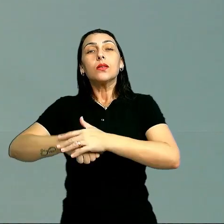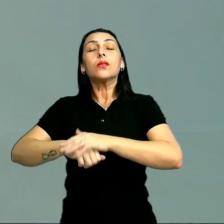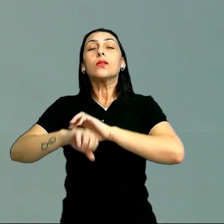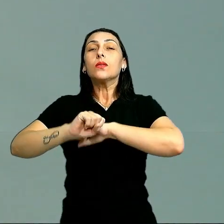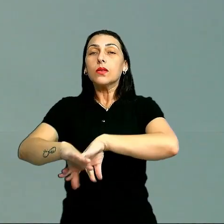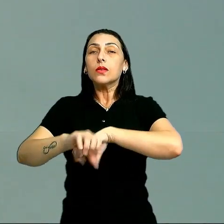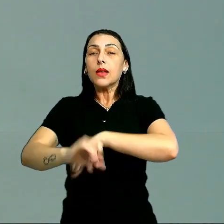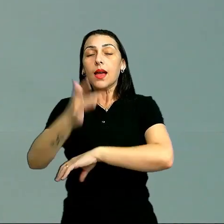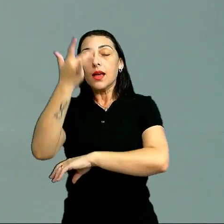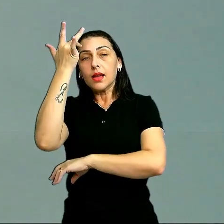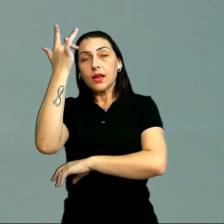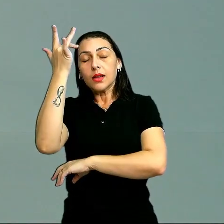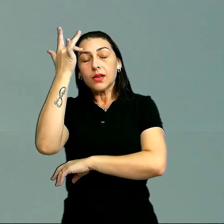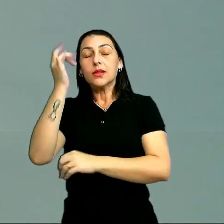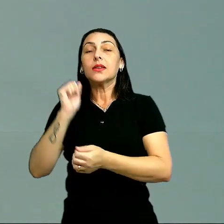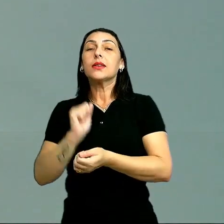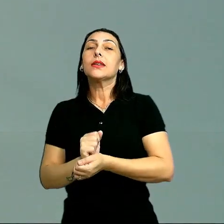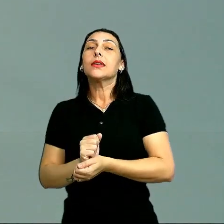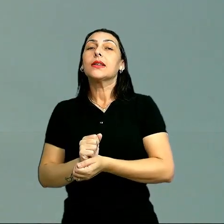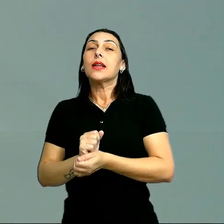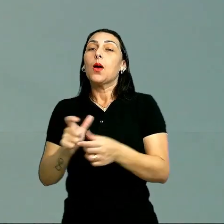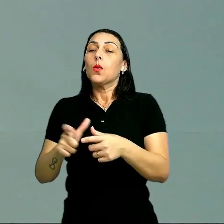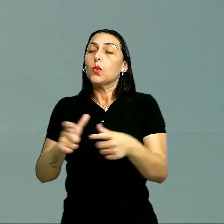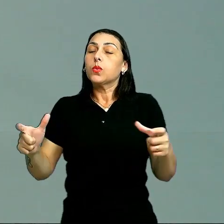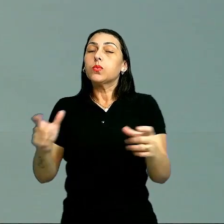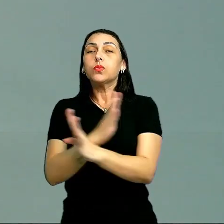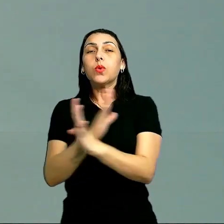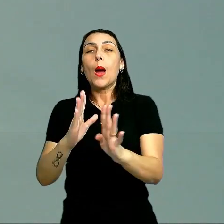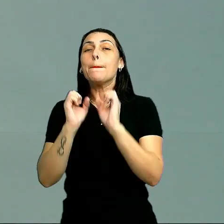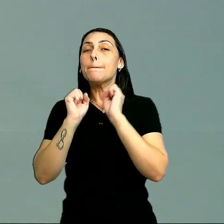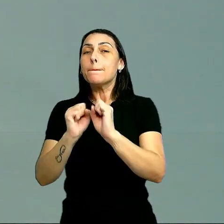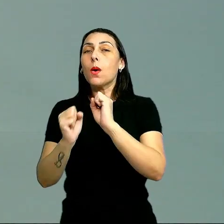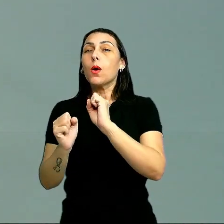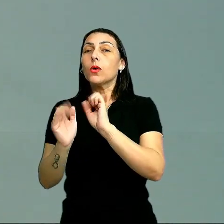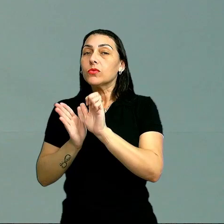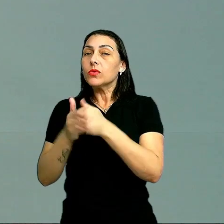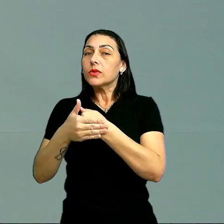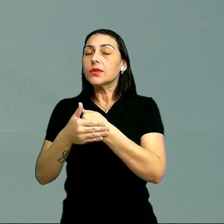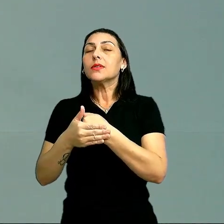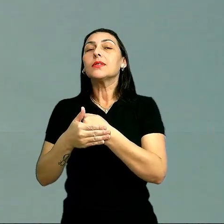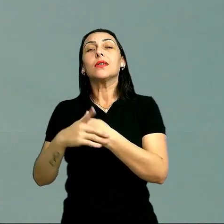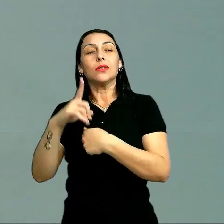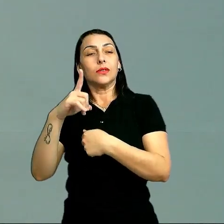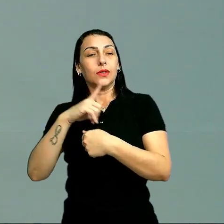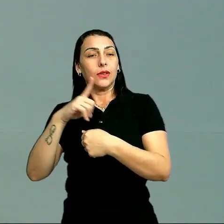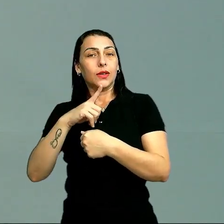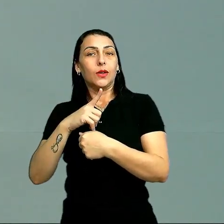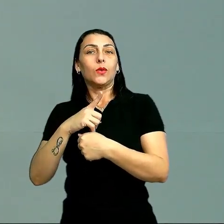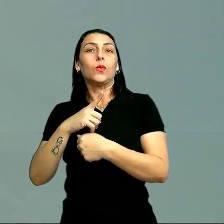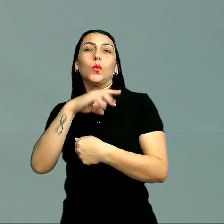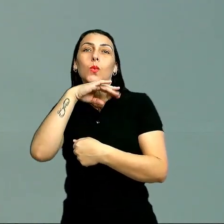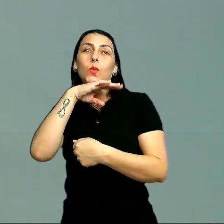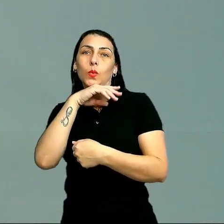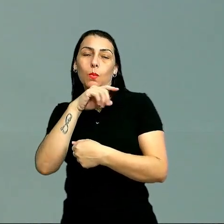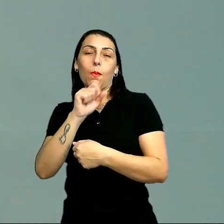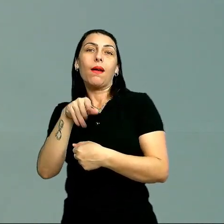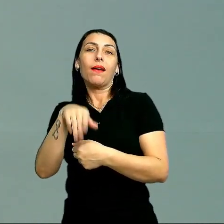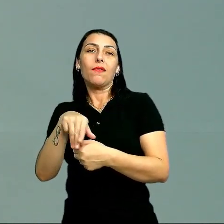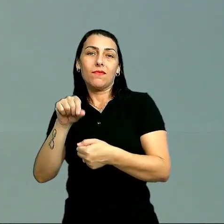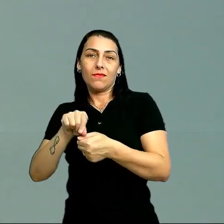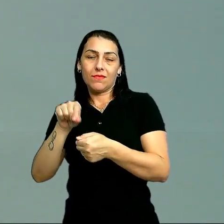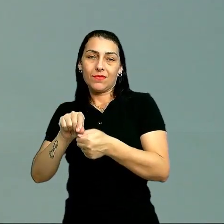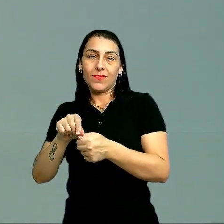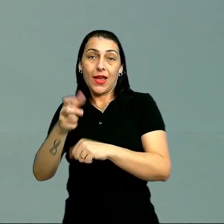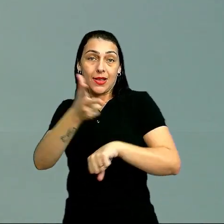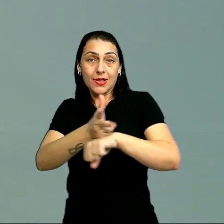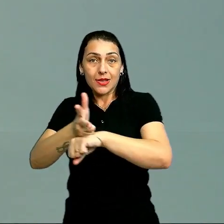elas acham que no meio da multidão elas podem se esconder. E aí eu tenho uma péssima notícia para quem faz isso.